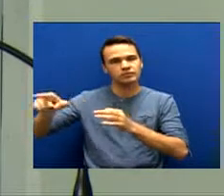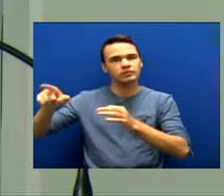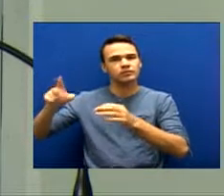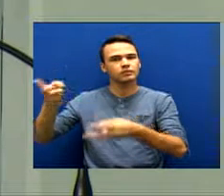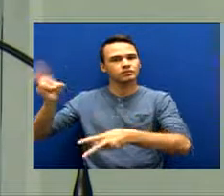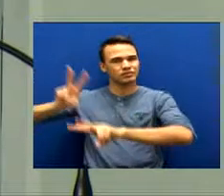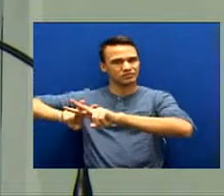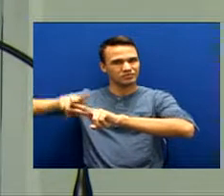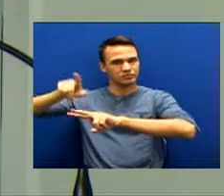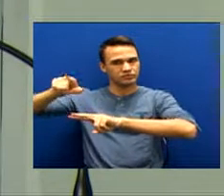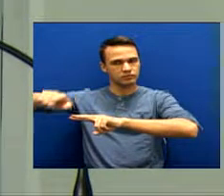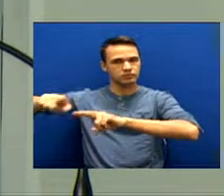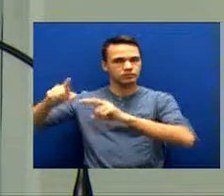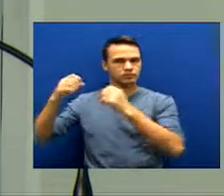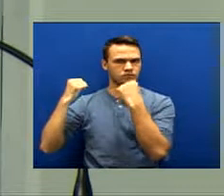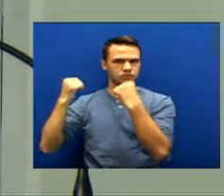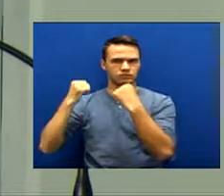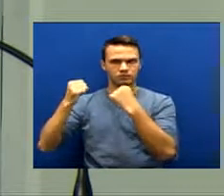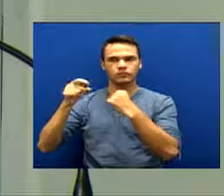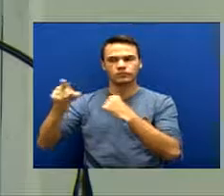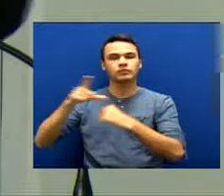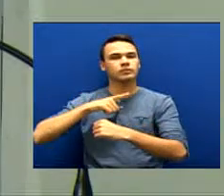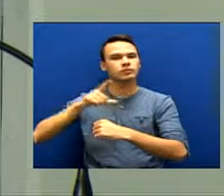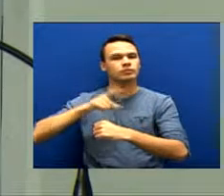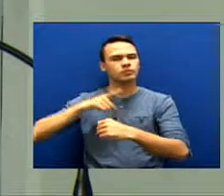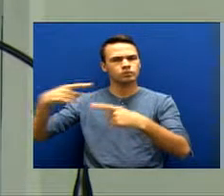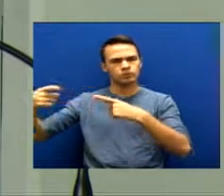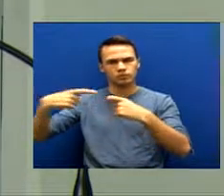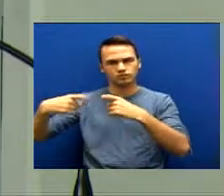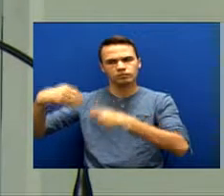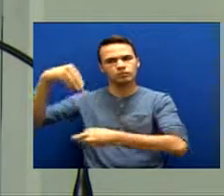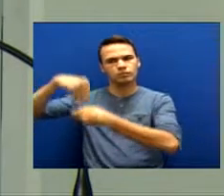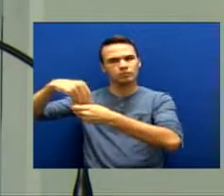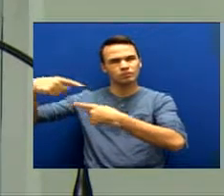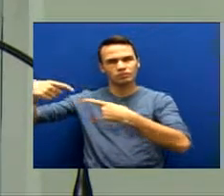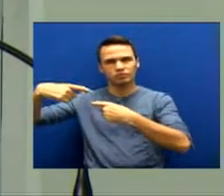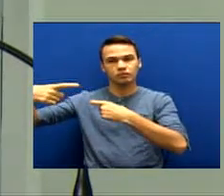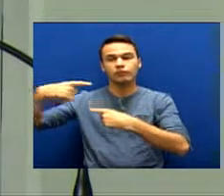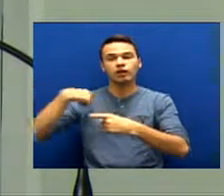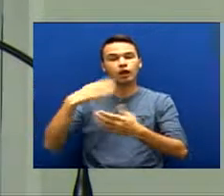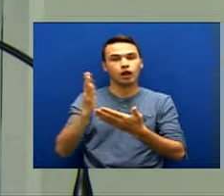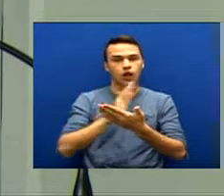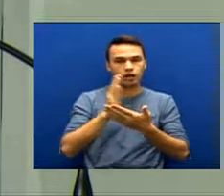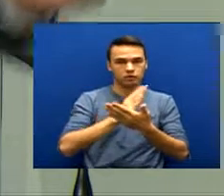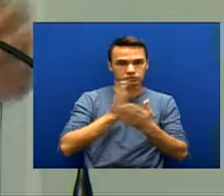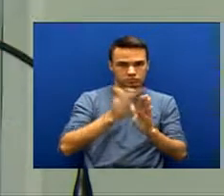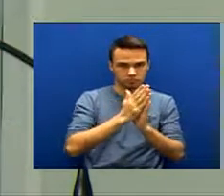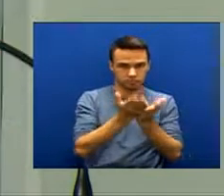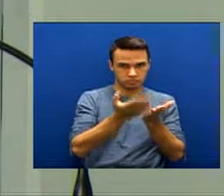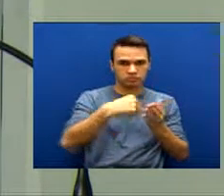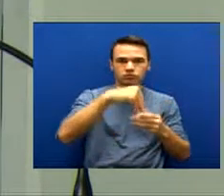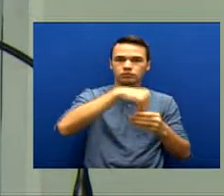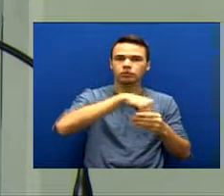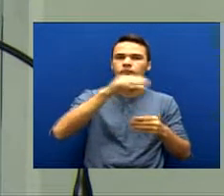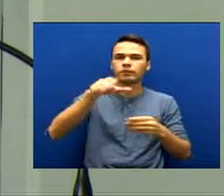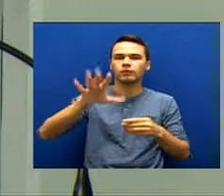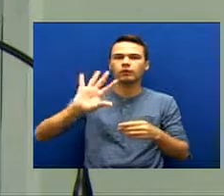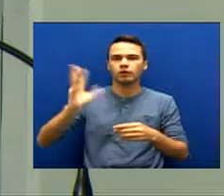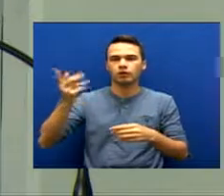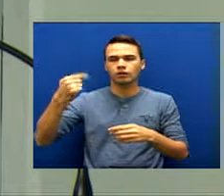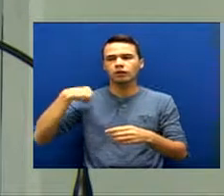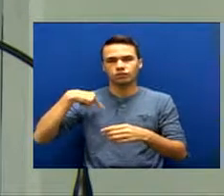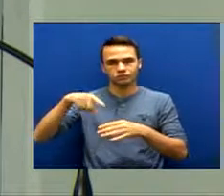Ele. A grande diferença faz, não em Ele ser Deus, mas em Ele ser o nosso Deus. O Deus de Jacó é o